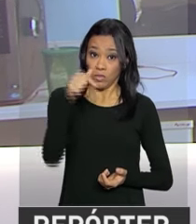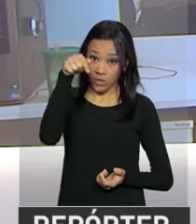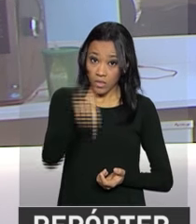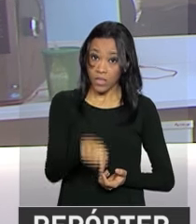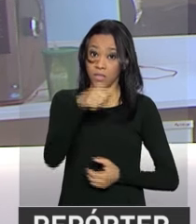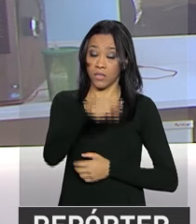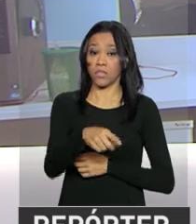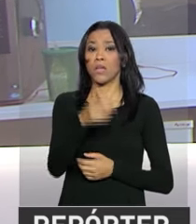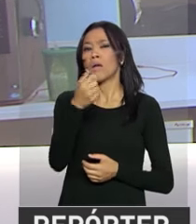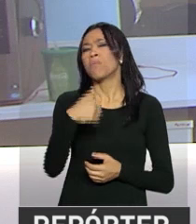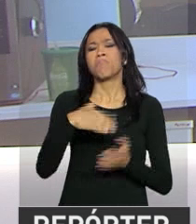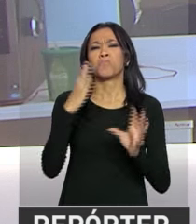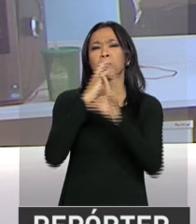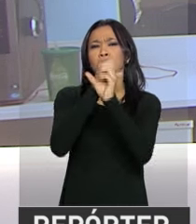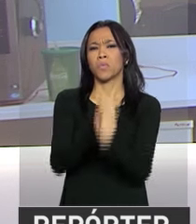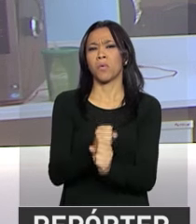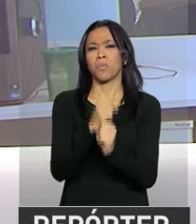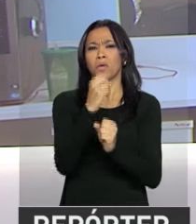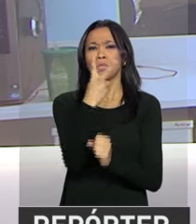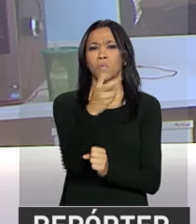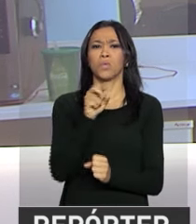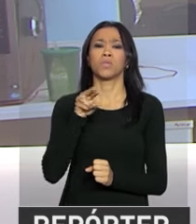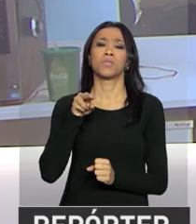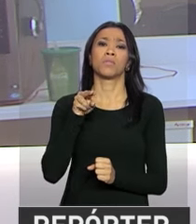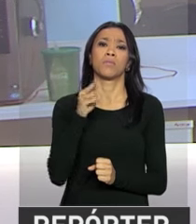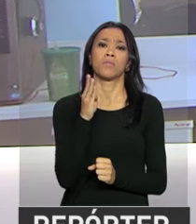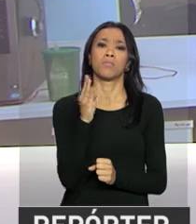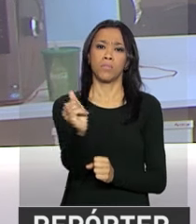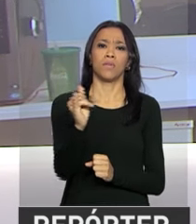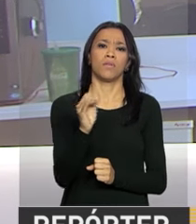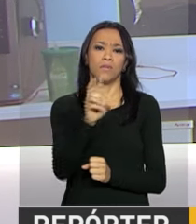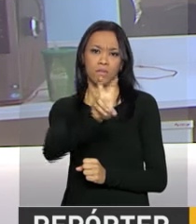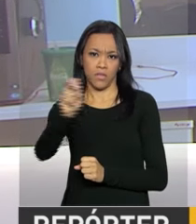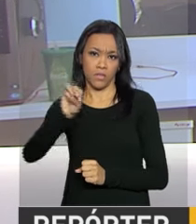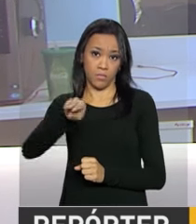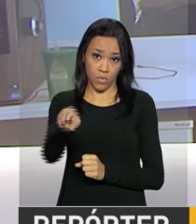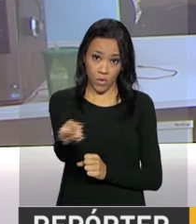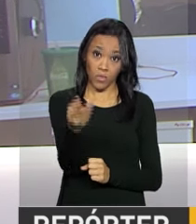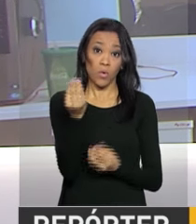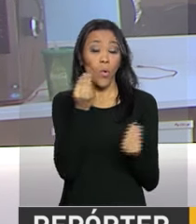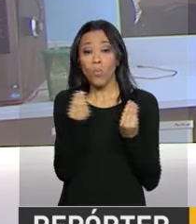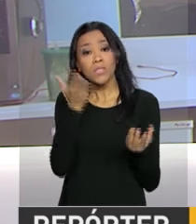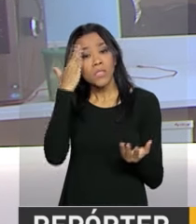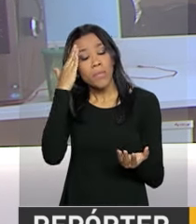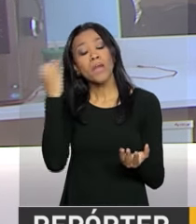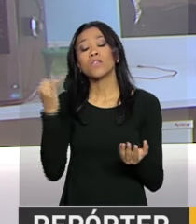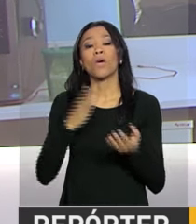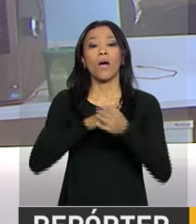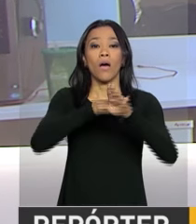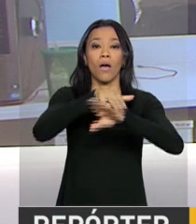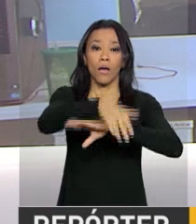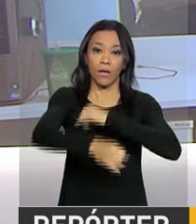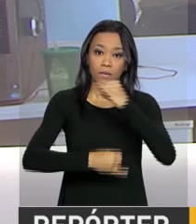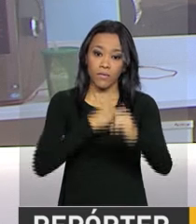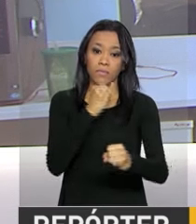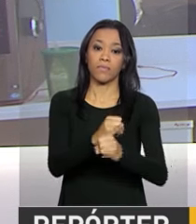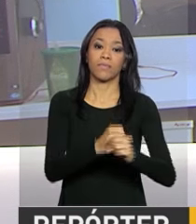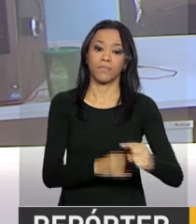lote somam mais de R 2 milhões Mea para saber se teve a declaração liberada basta acessar o site